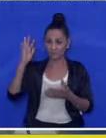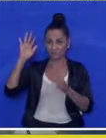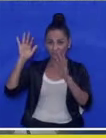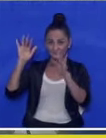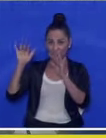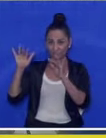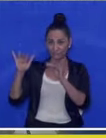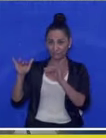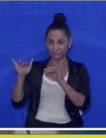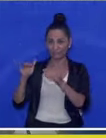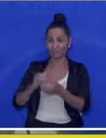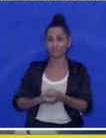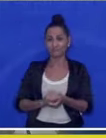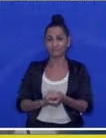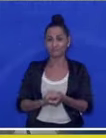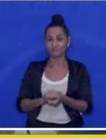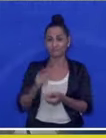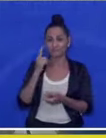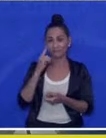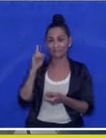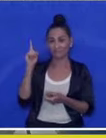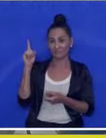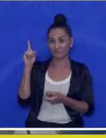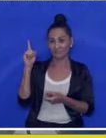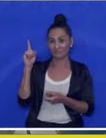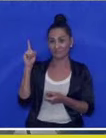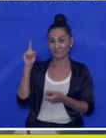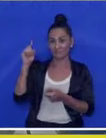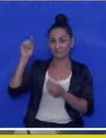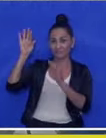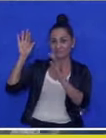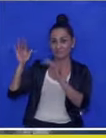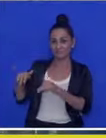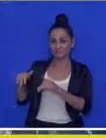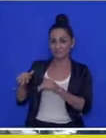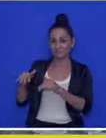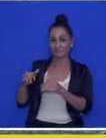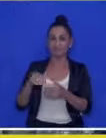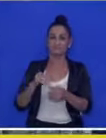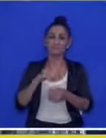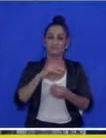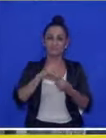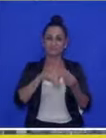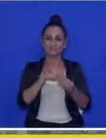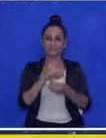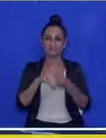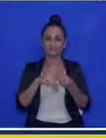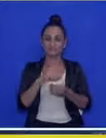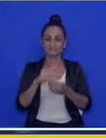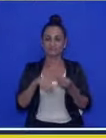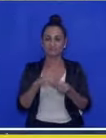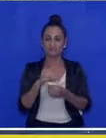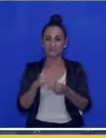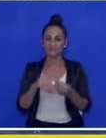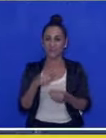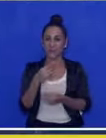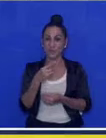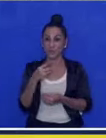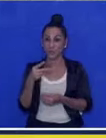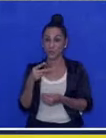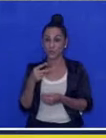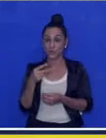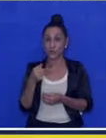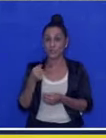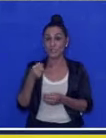lá? Sorteio do mês da sorte. Valendo! Globo carregado, embaralhando 12